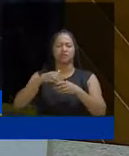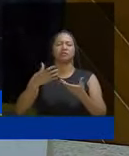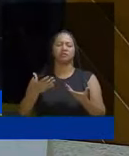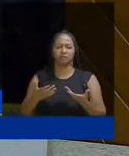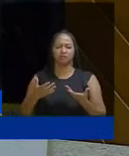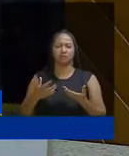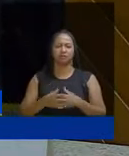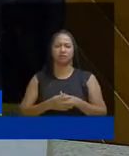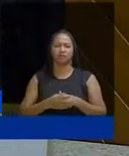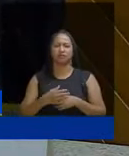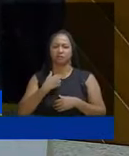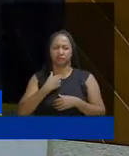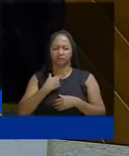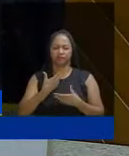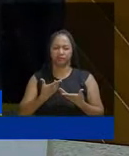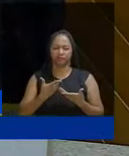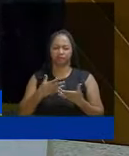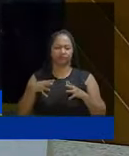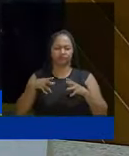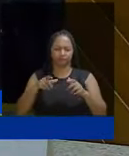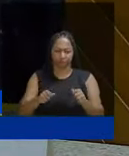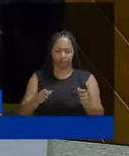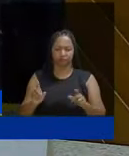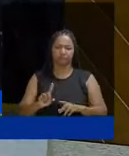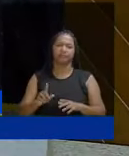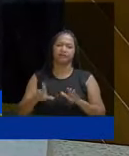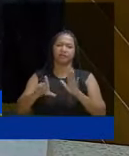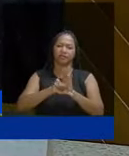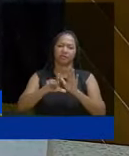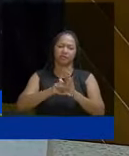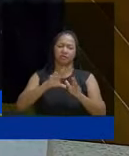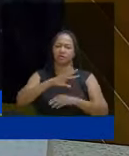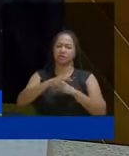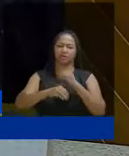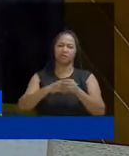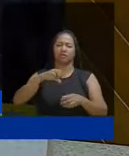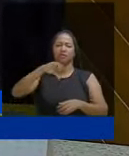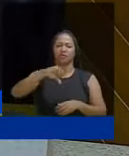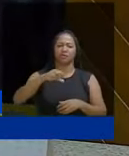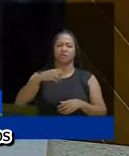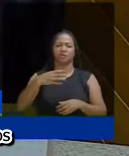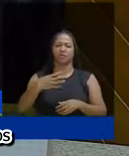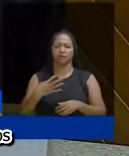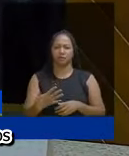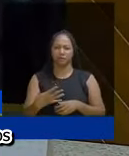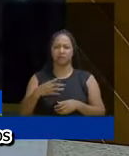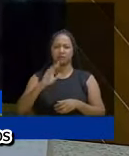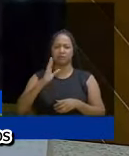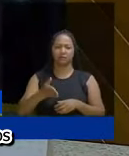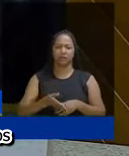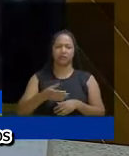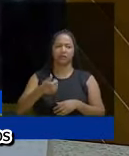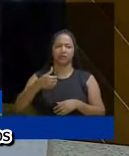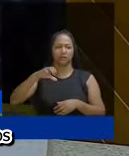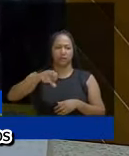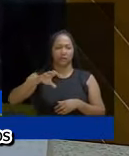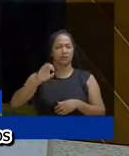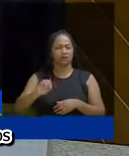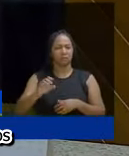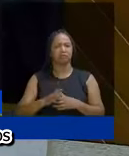G da Lei Complementar 94 de 90. Somente as